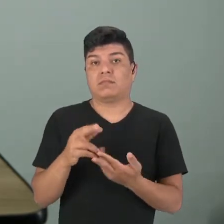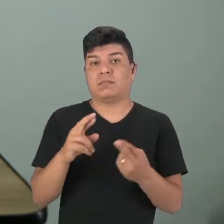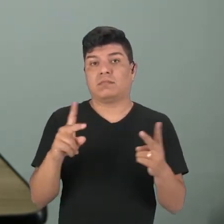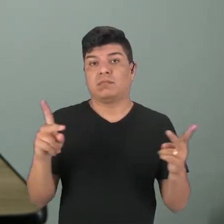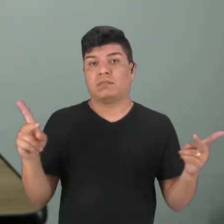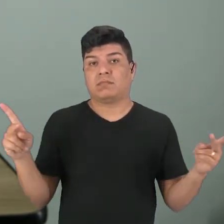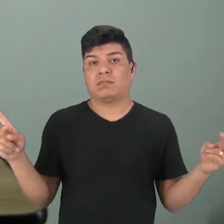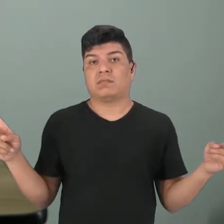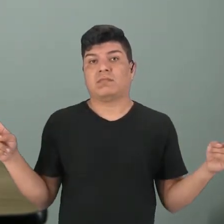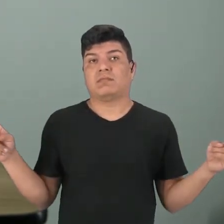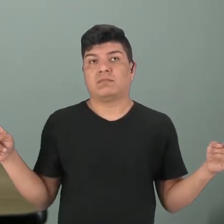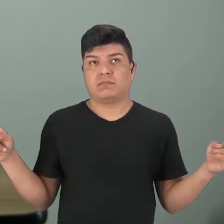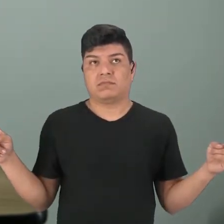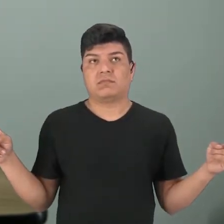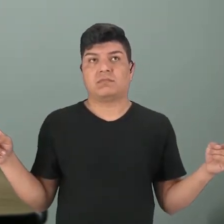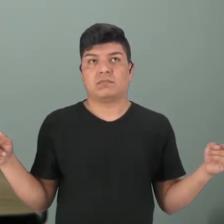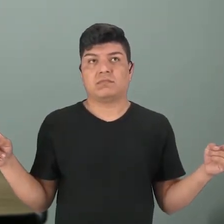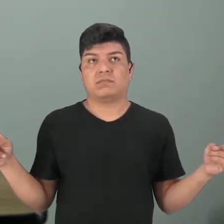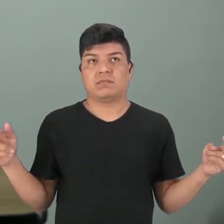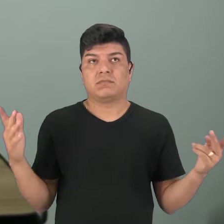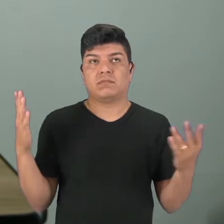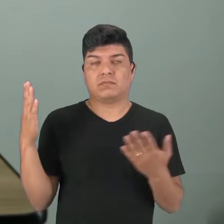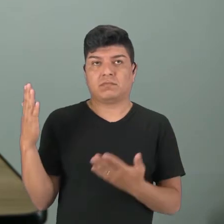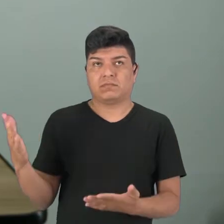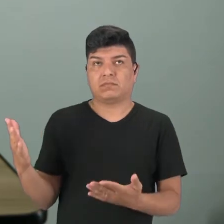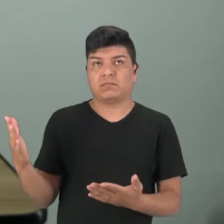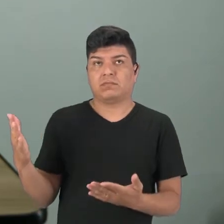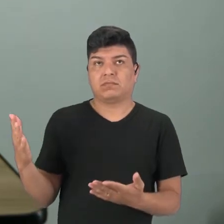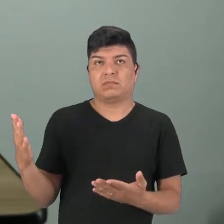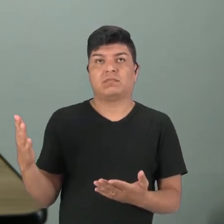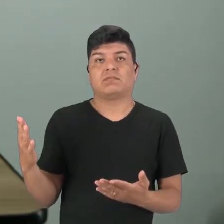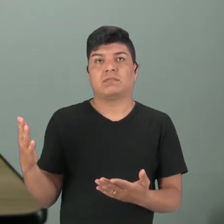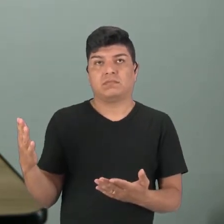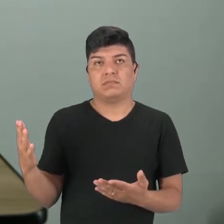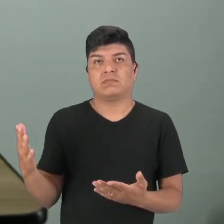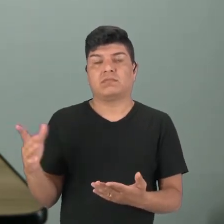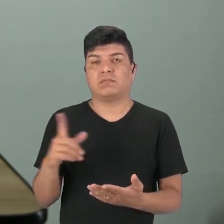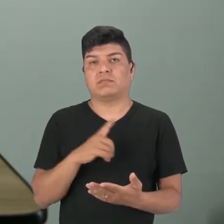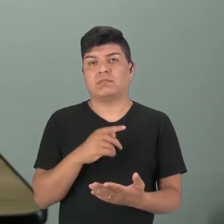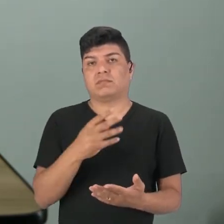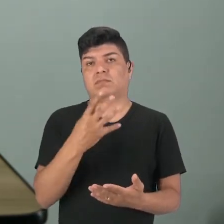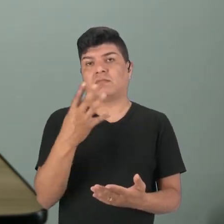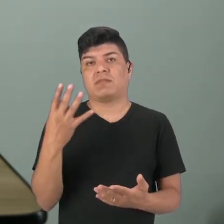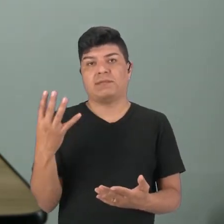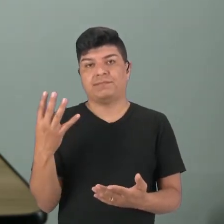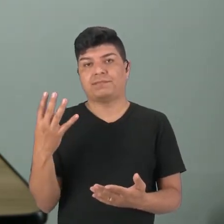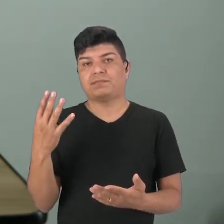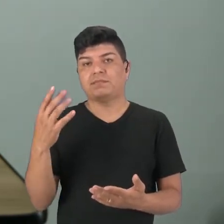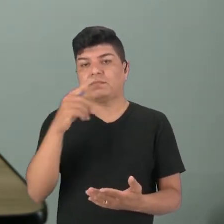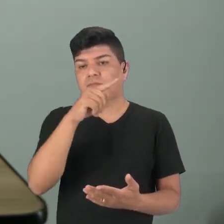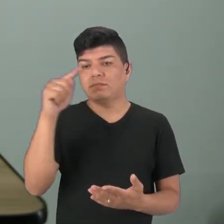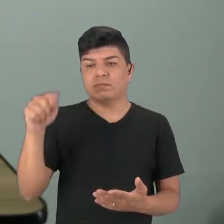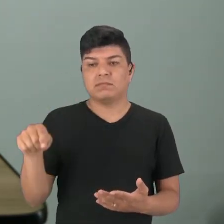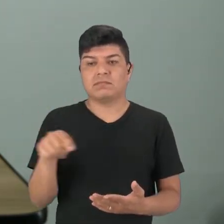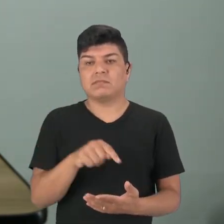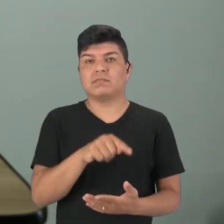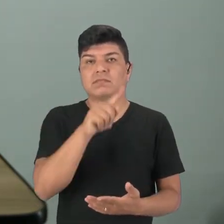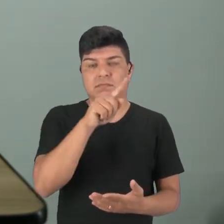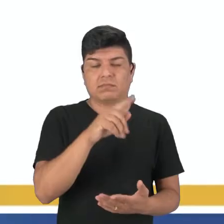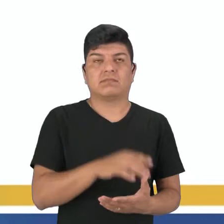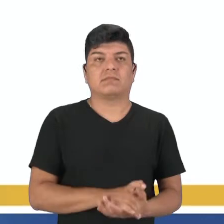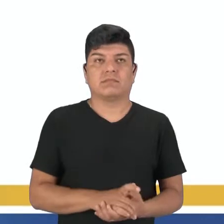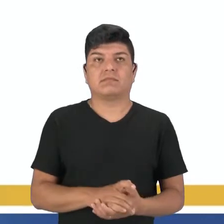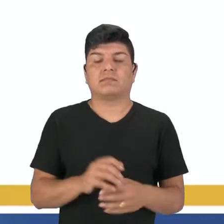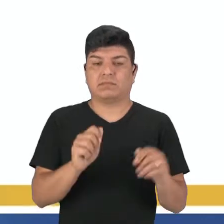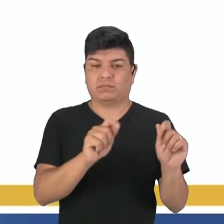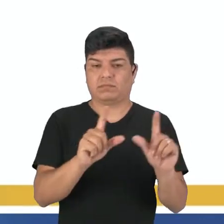formatos diferentes. E de acordo com esses formatos, elas vão ter uma quantidade de lados, certinho? Agora